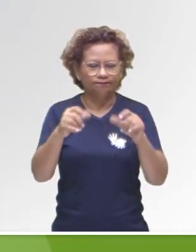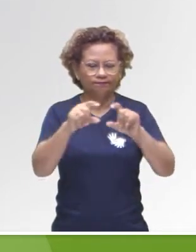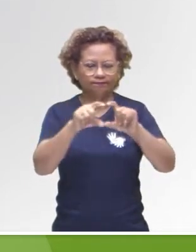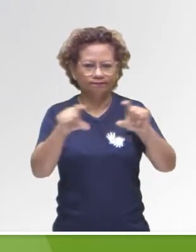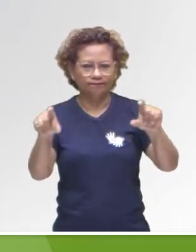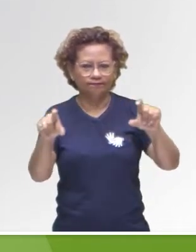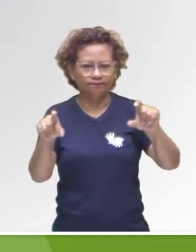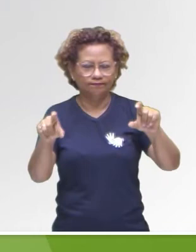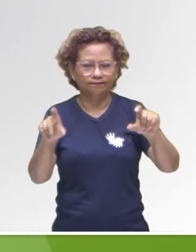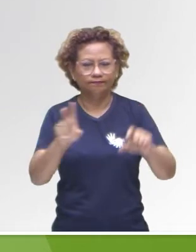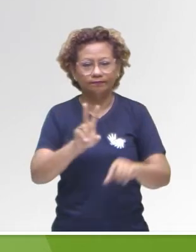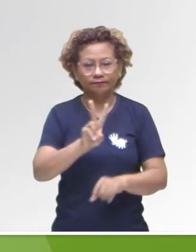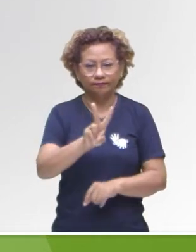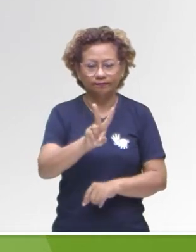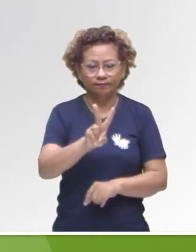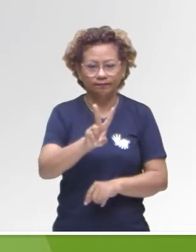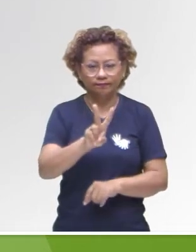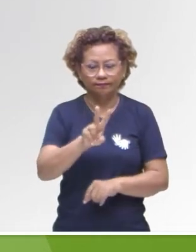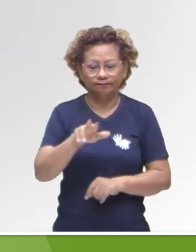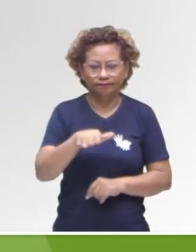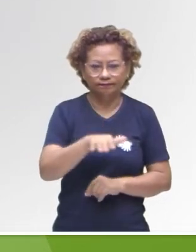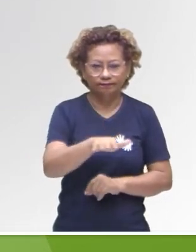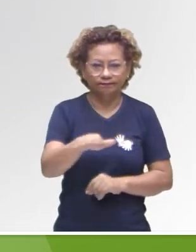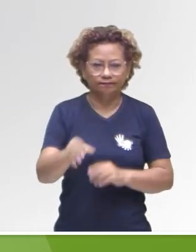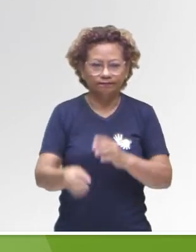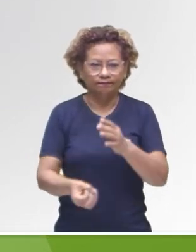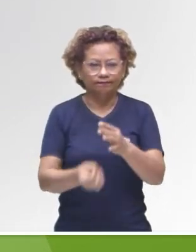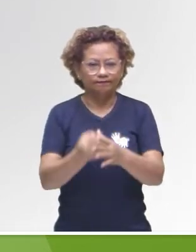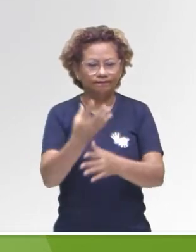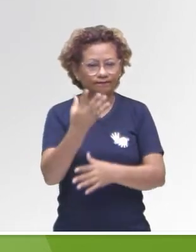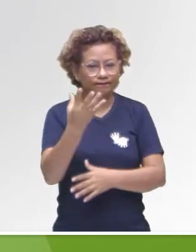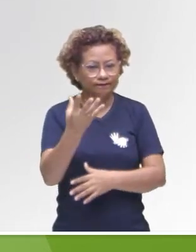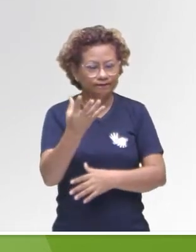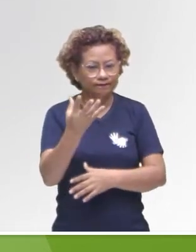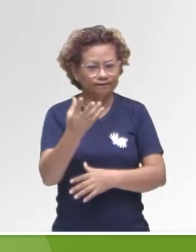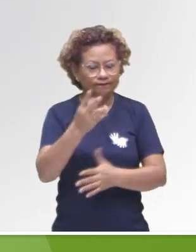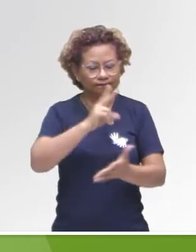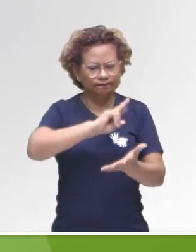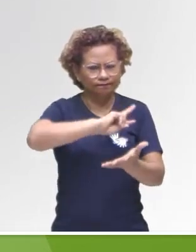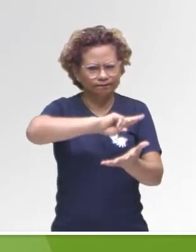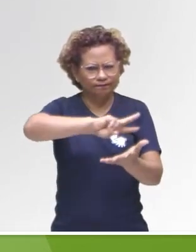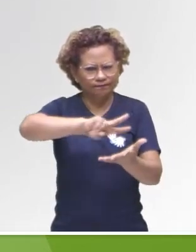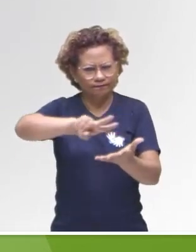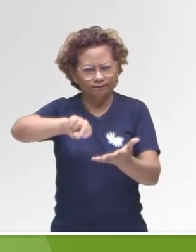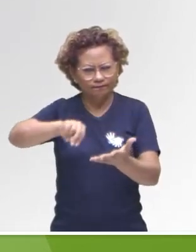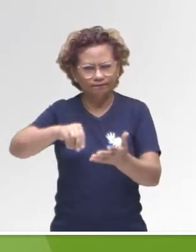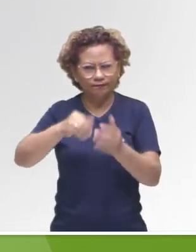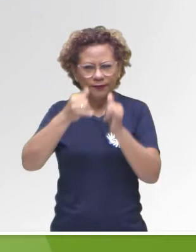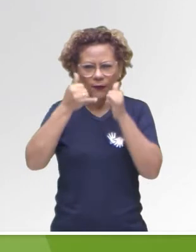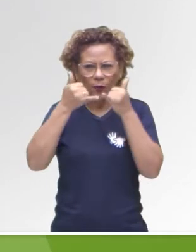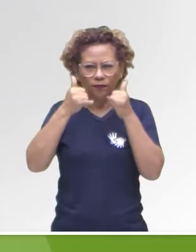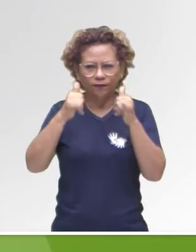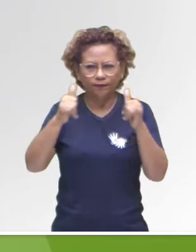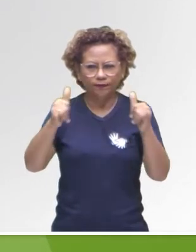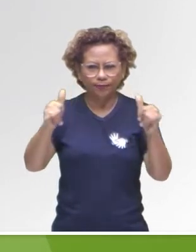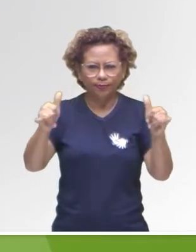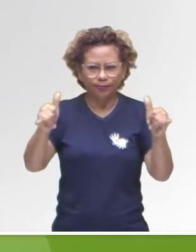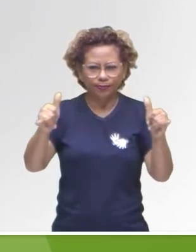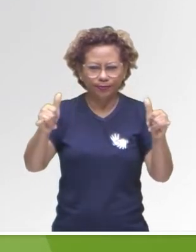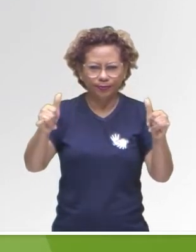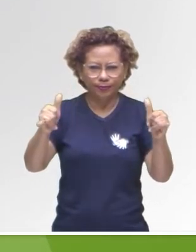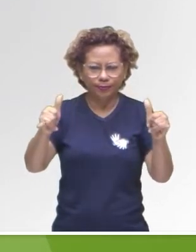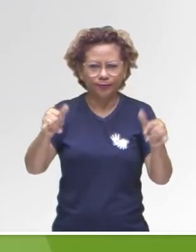Potencial elétrico no campo criado por uma ou várias cargas pontiformes, né?